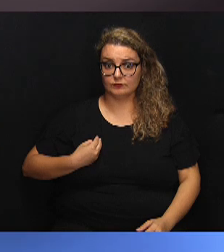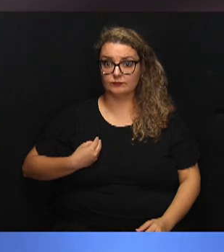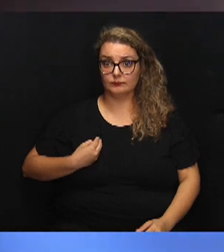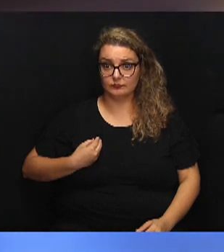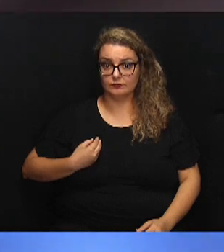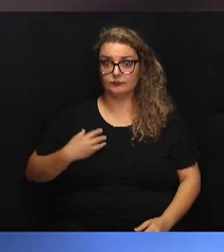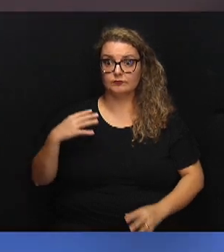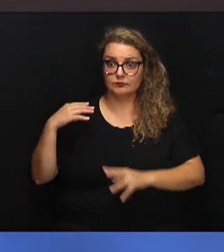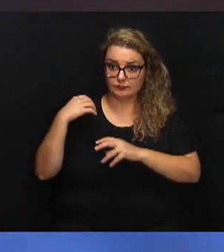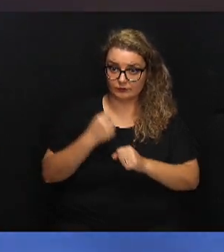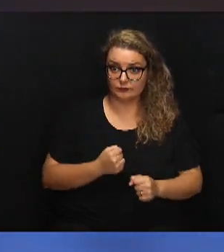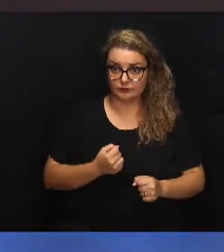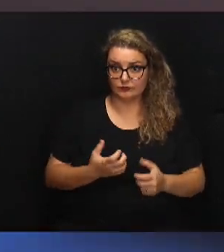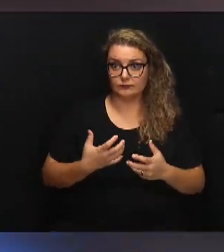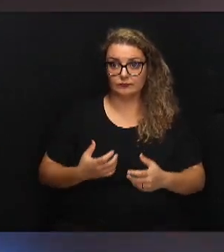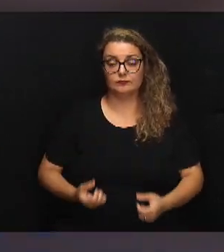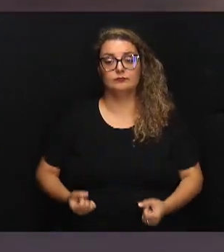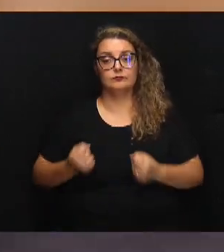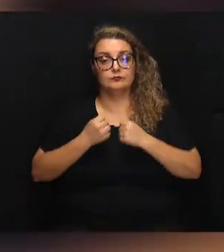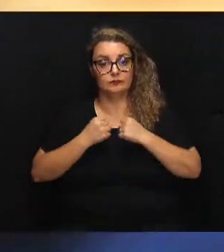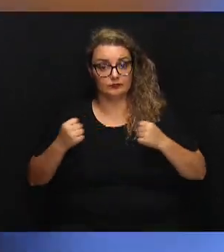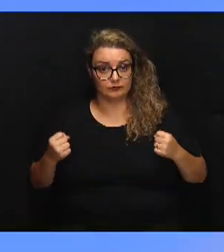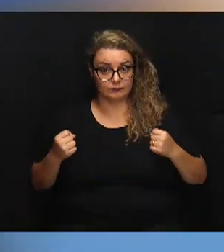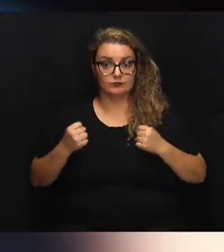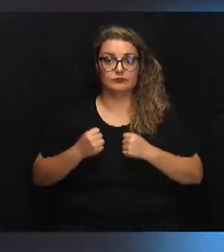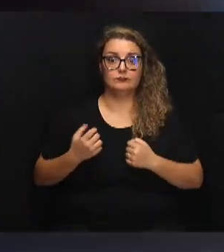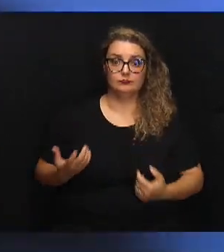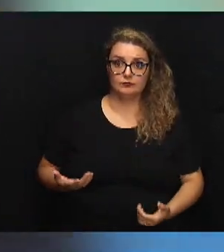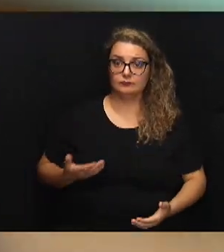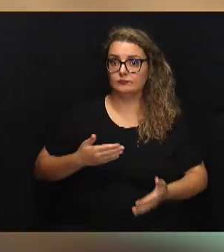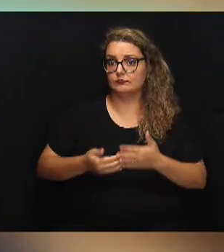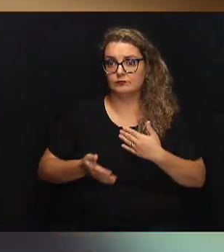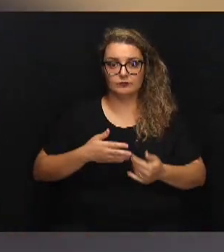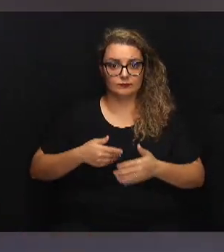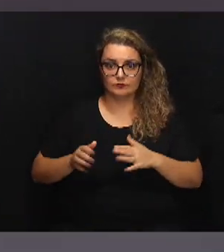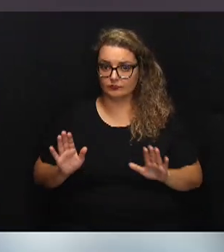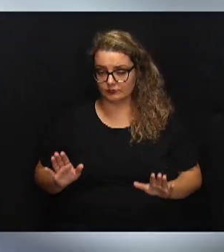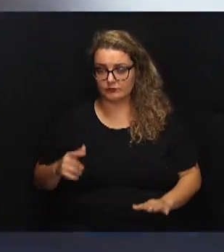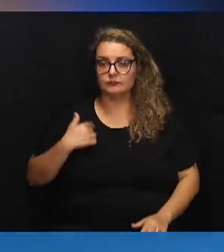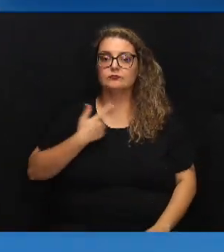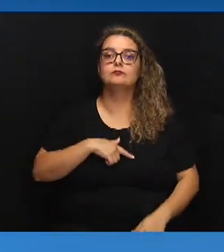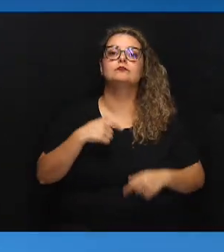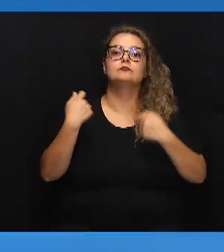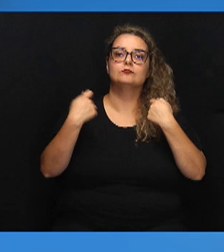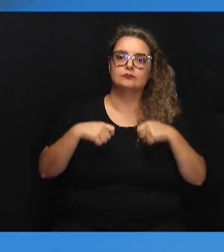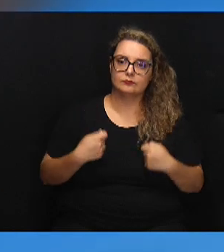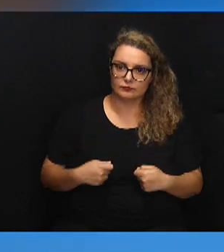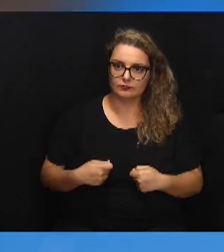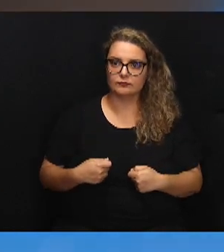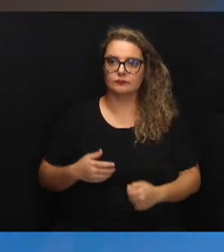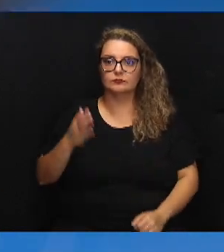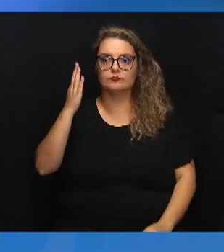pessoa que quer fazer uma atividade física. Então, independente disso, a gente precisa saber